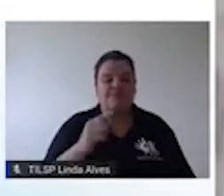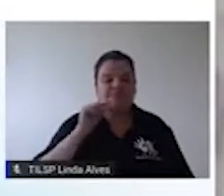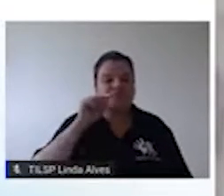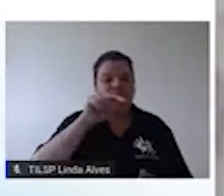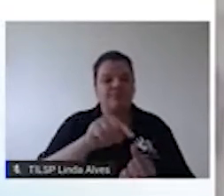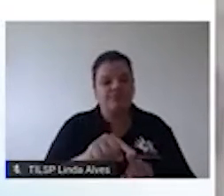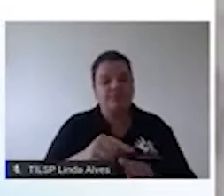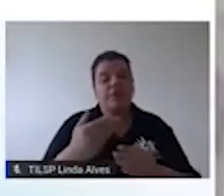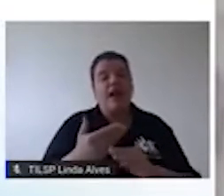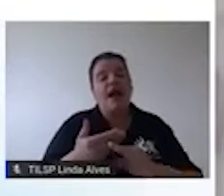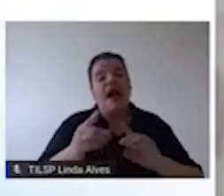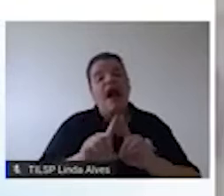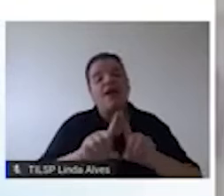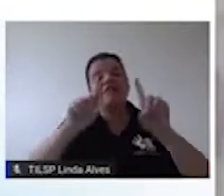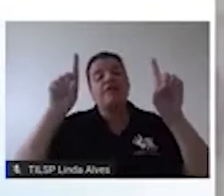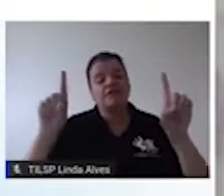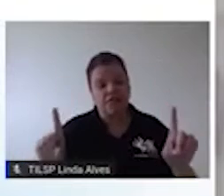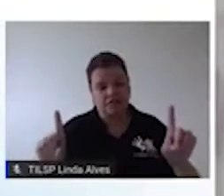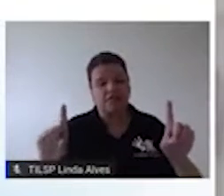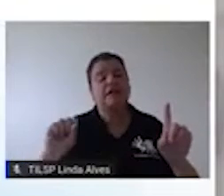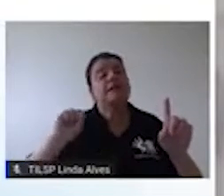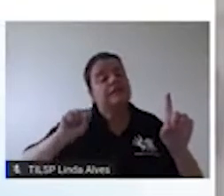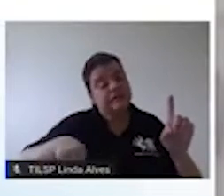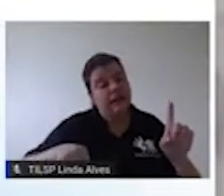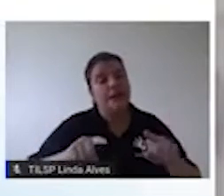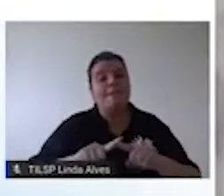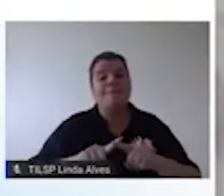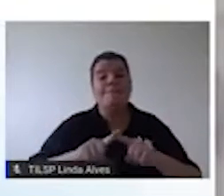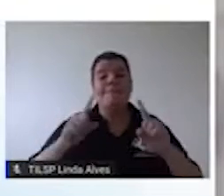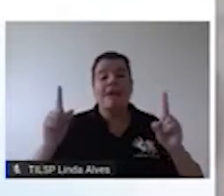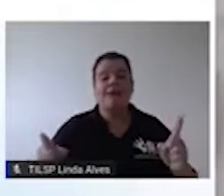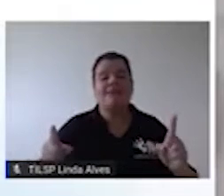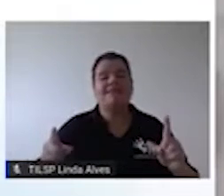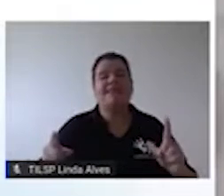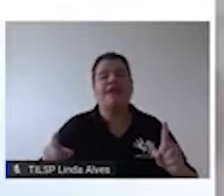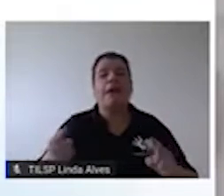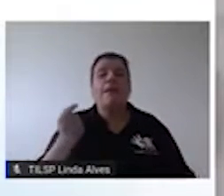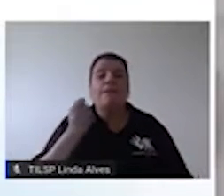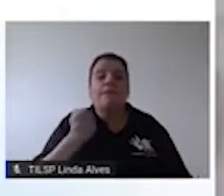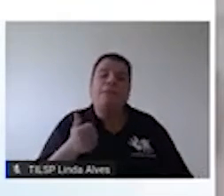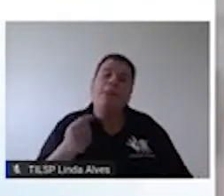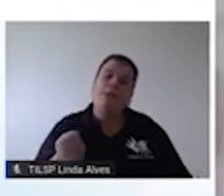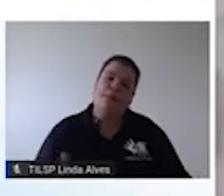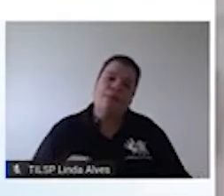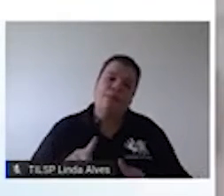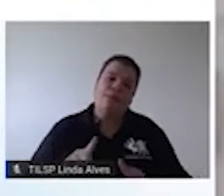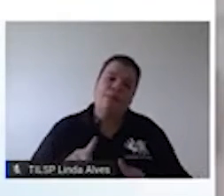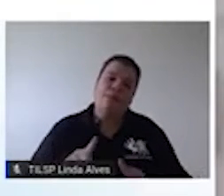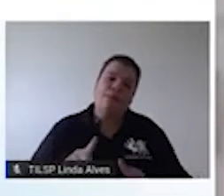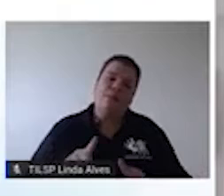do afastamento físico ela tem que ser calibrada, e foi. Só que foi muito menos calibrada, ou mais